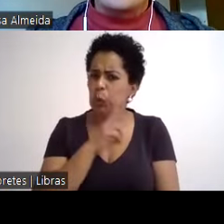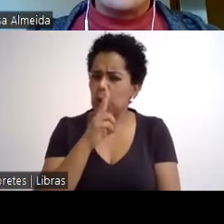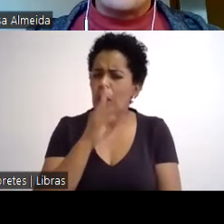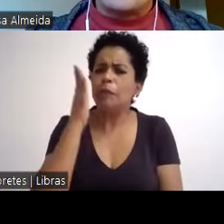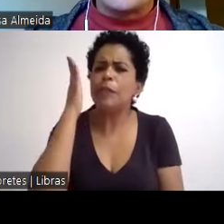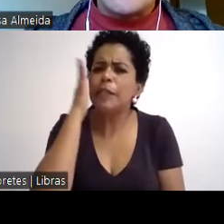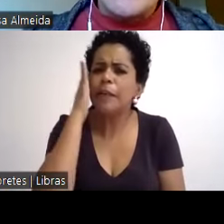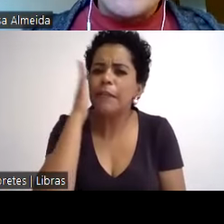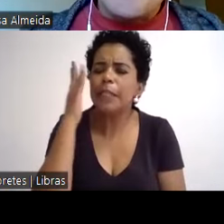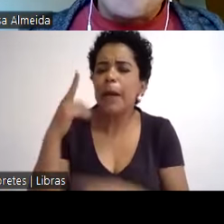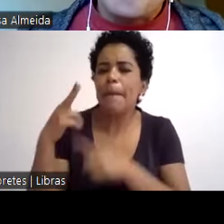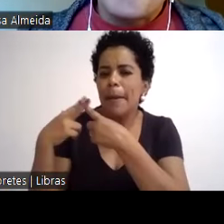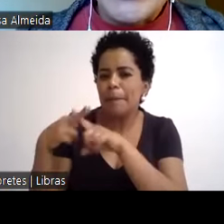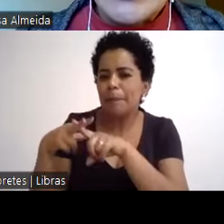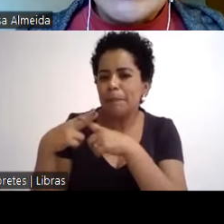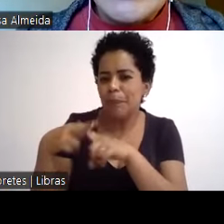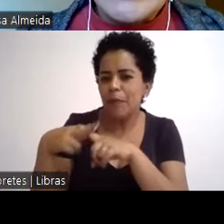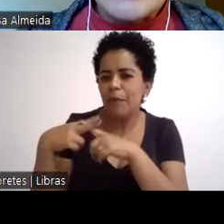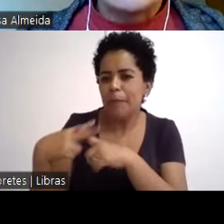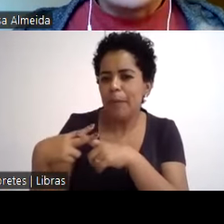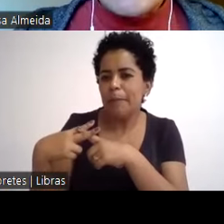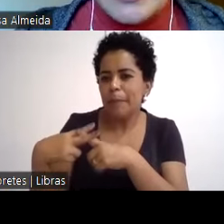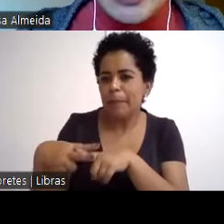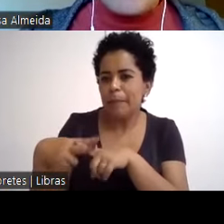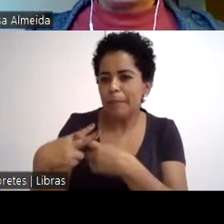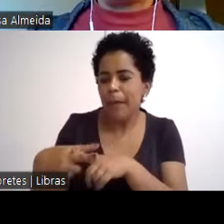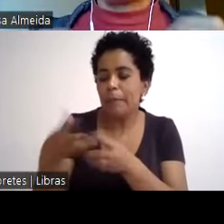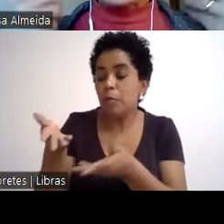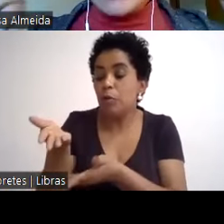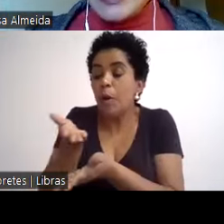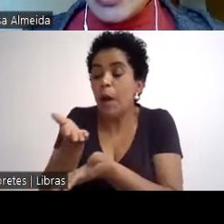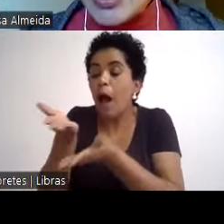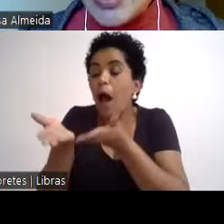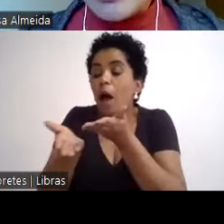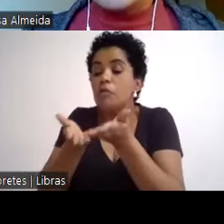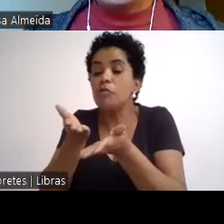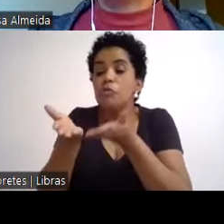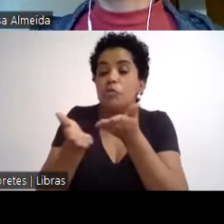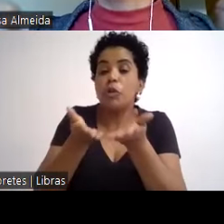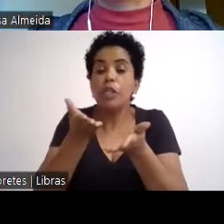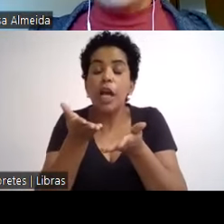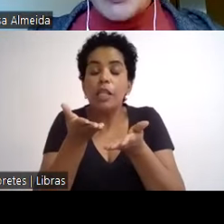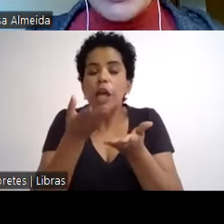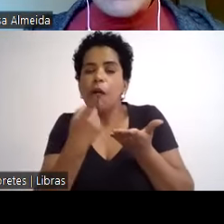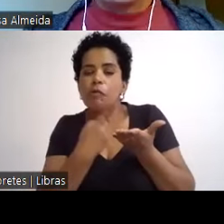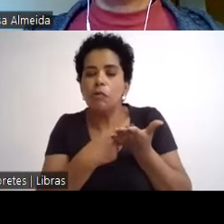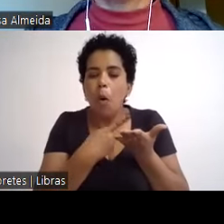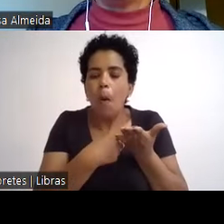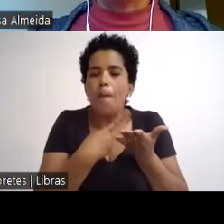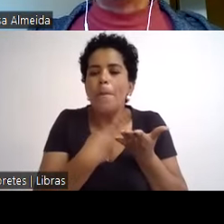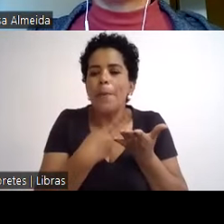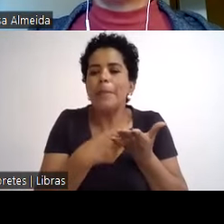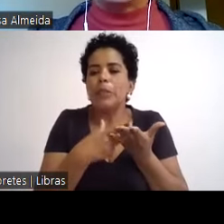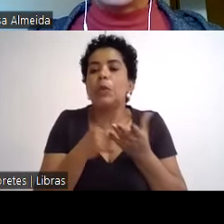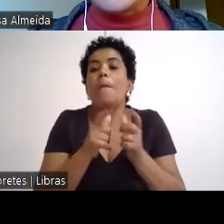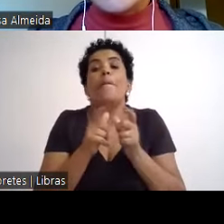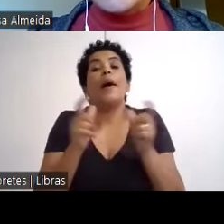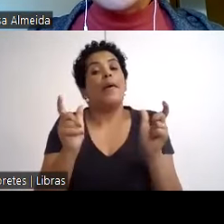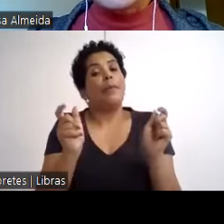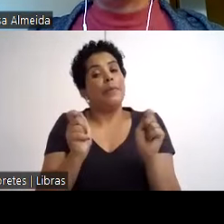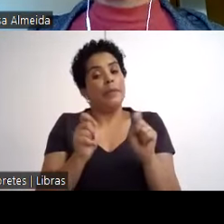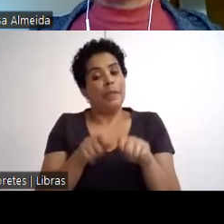o seu poder de articulação, de negociação aumentado. Então, no